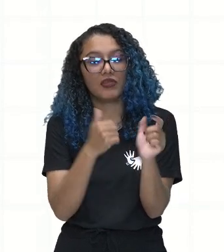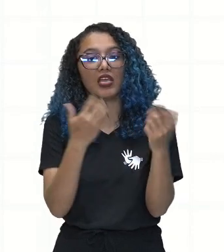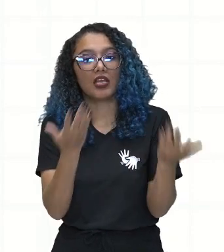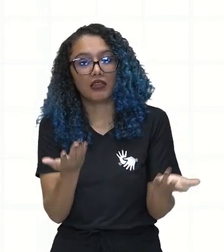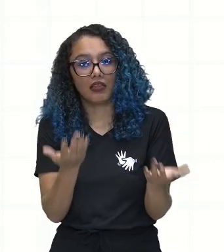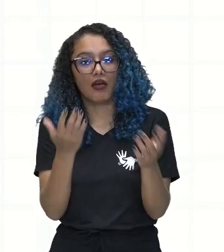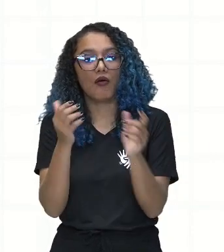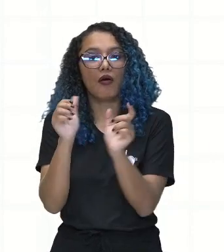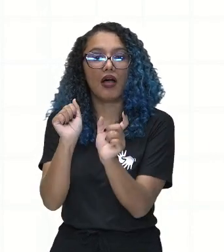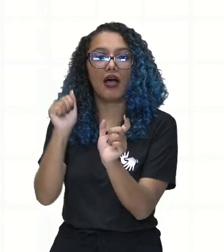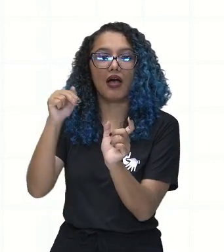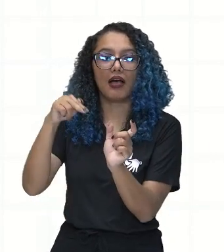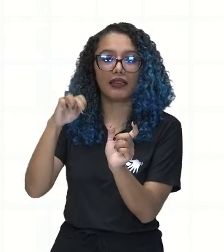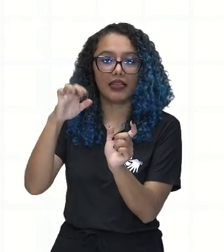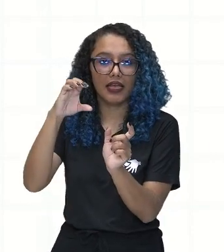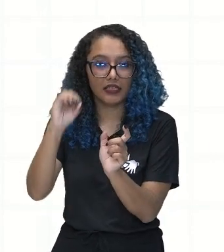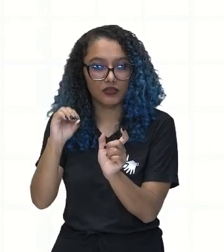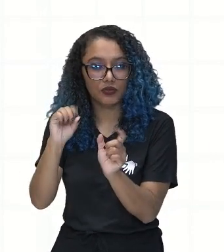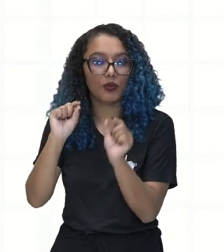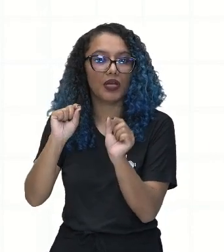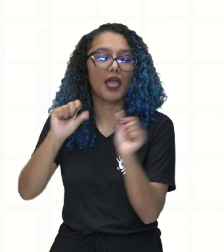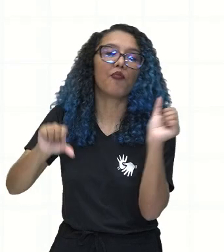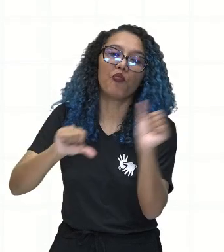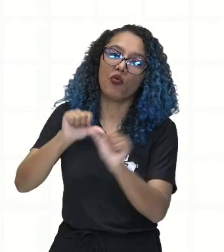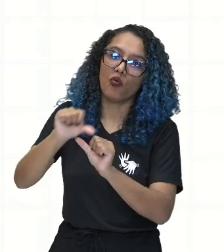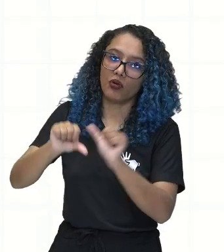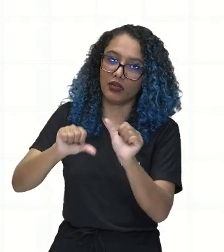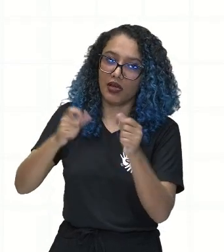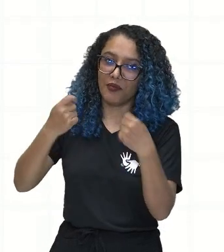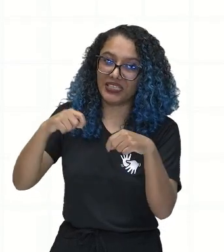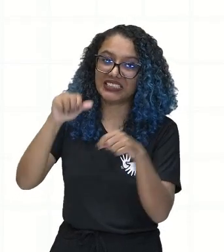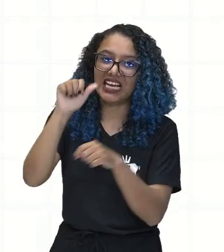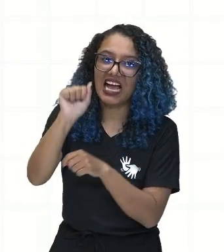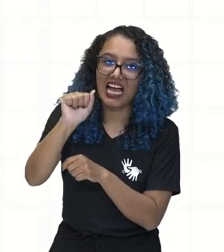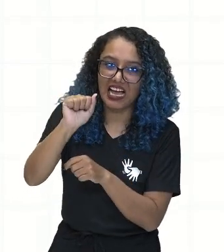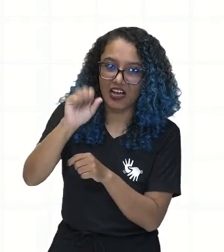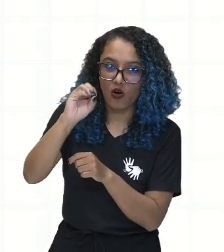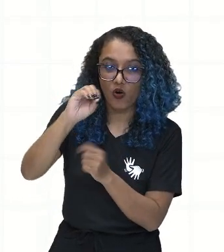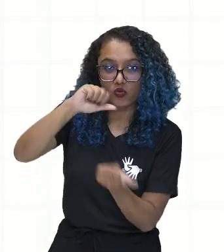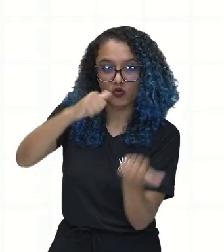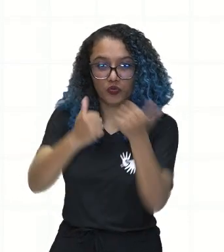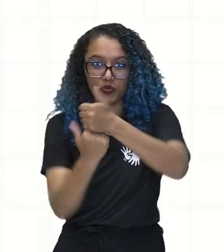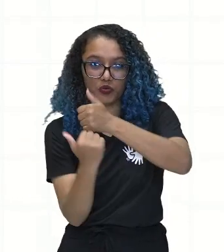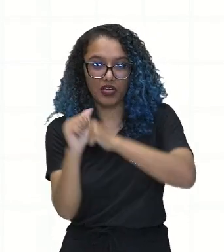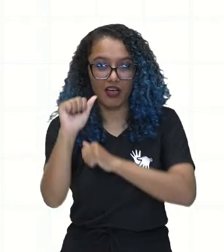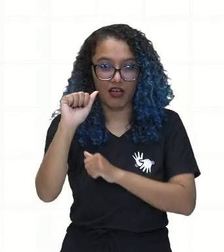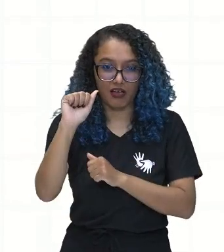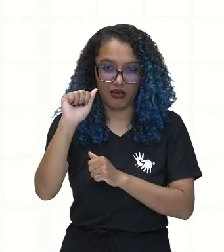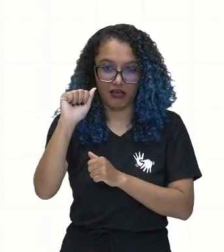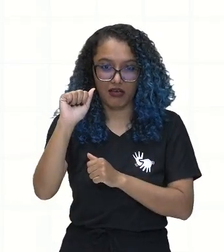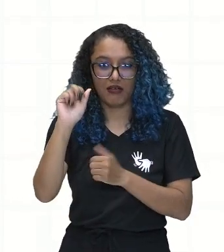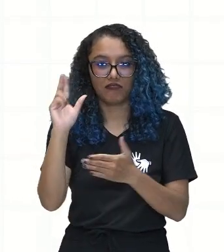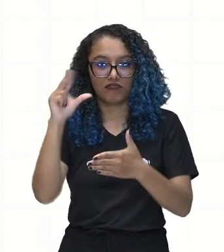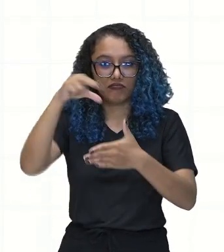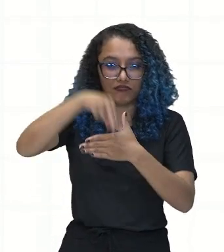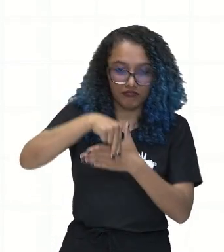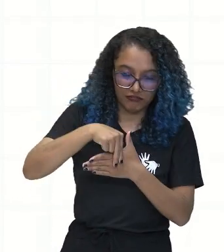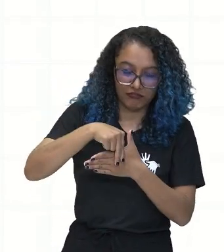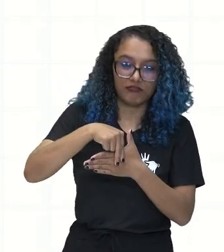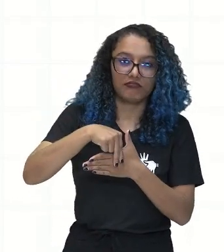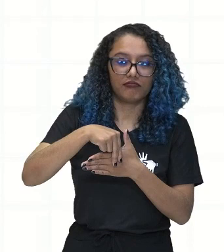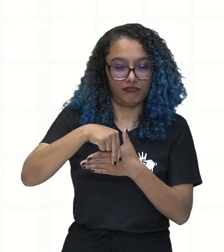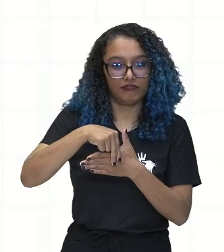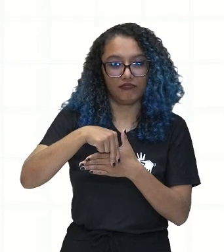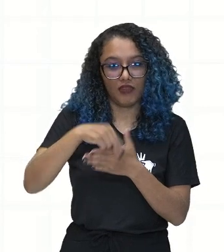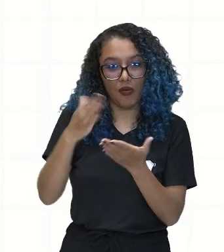para também na mesma situação, ó. Anexa, a página está anexa, ok? Notaram